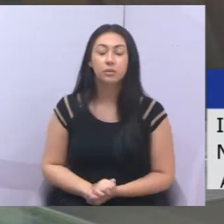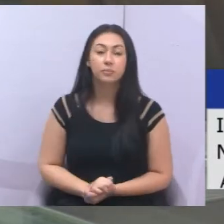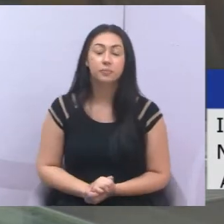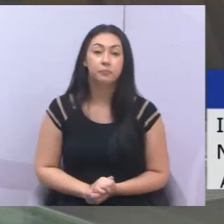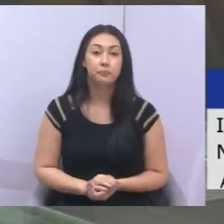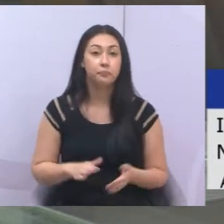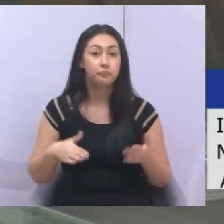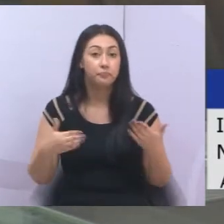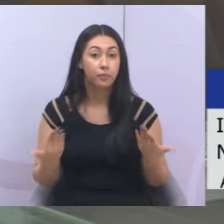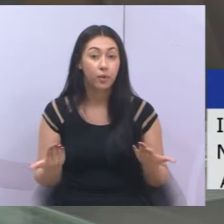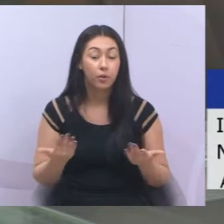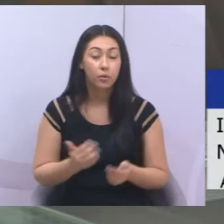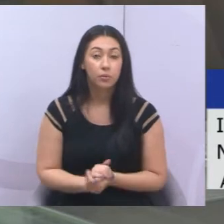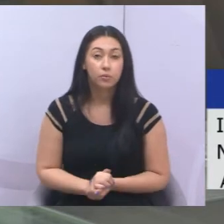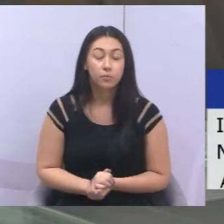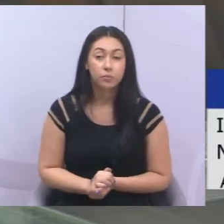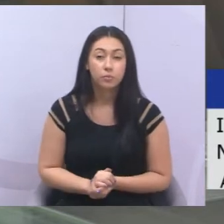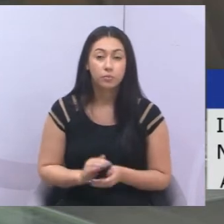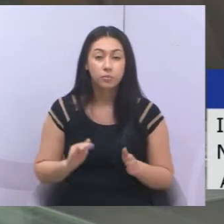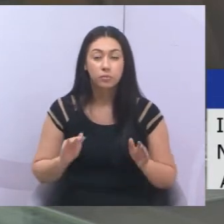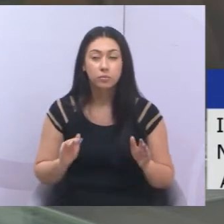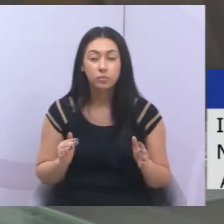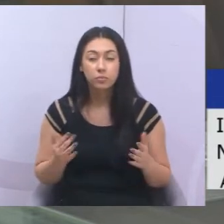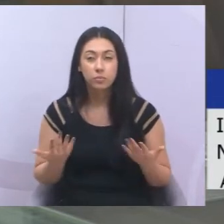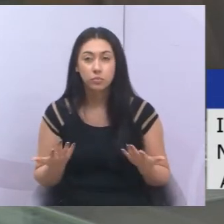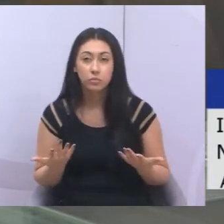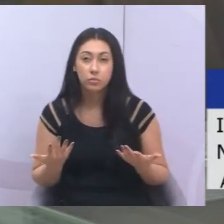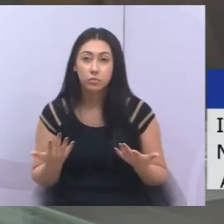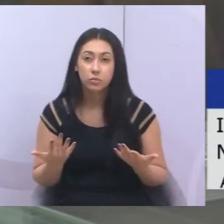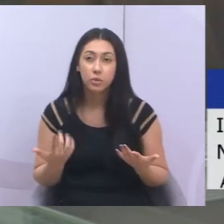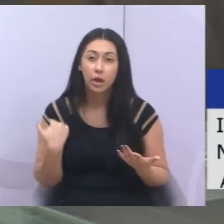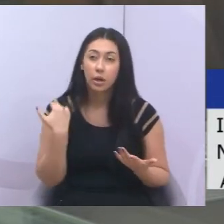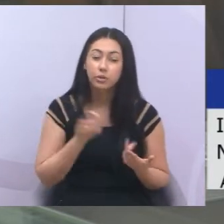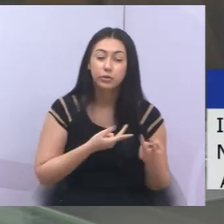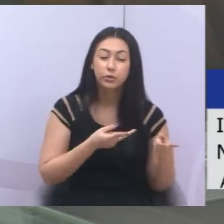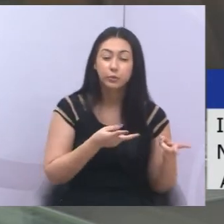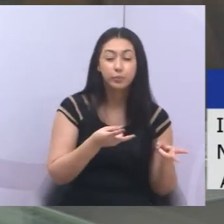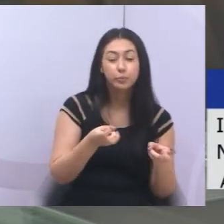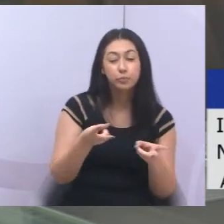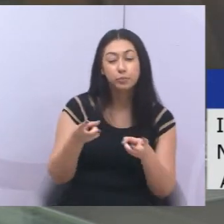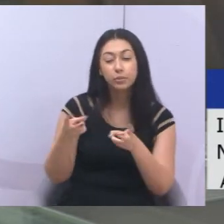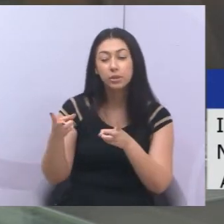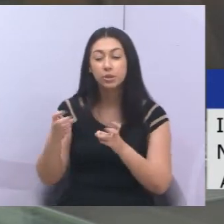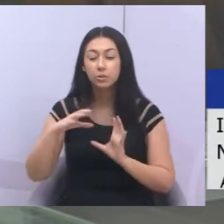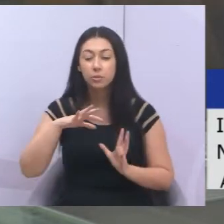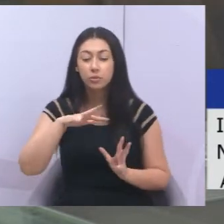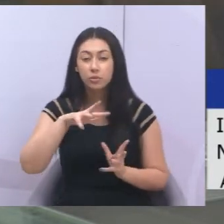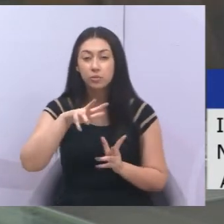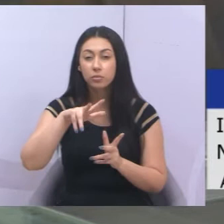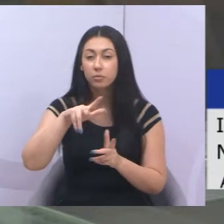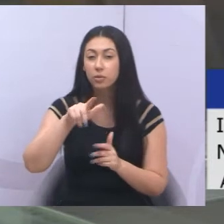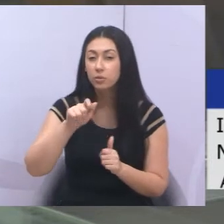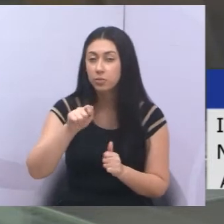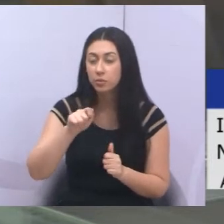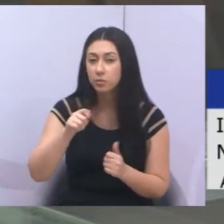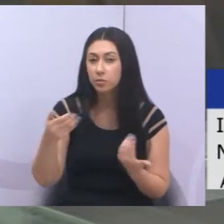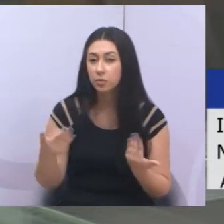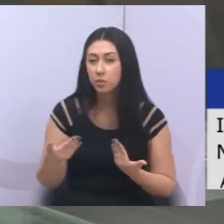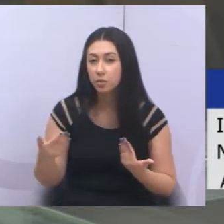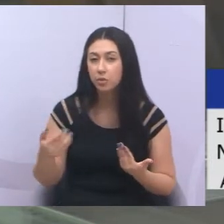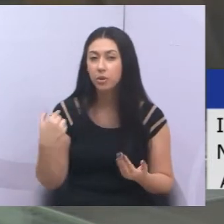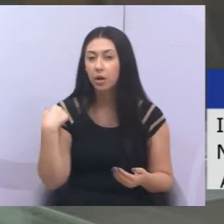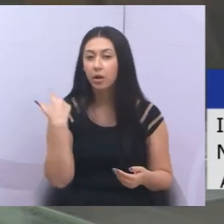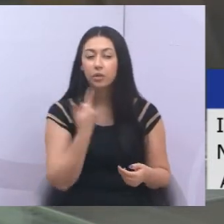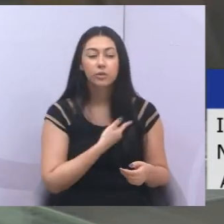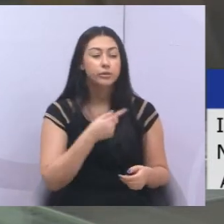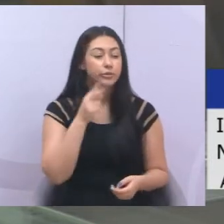Então, pastor Rogério, quando a gente observa tudo o que está acontecendo hoje no mundo, a gente